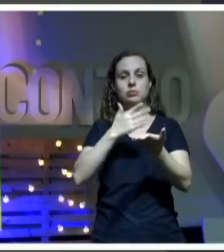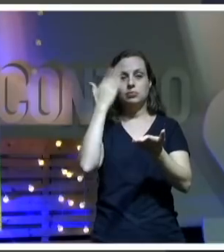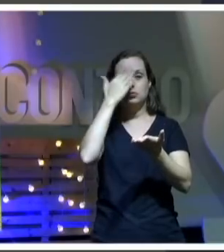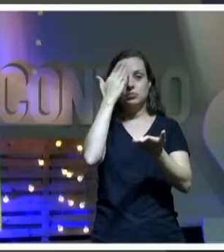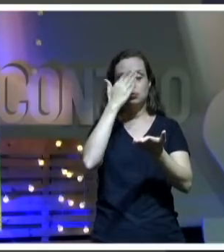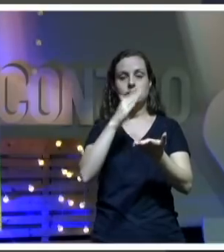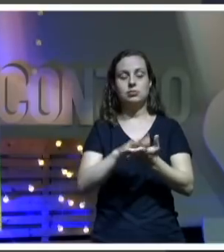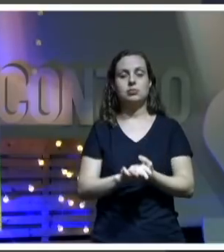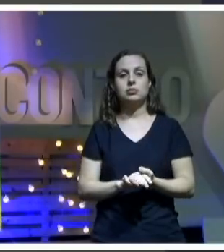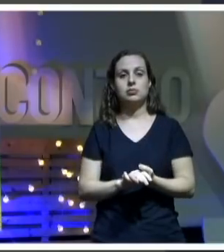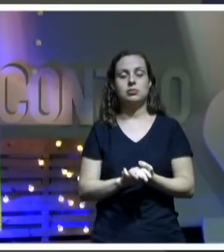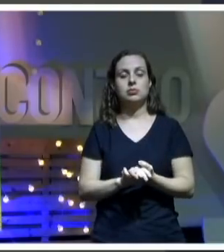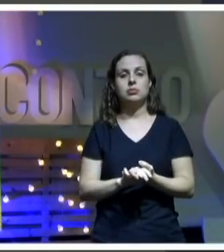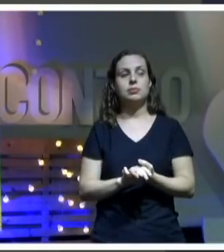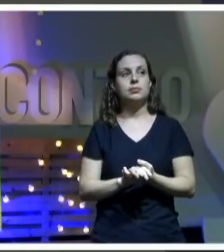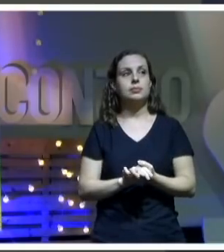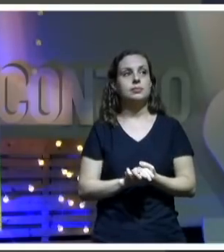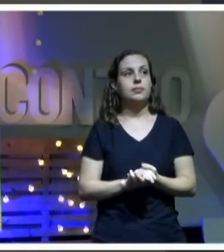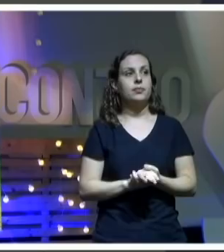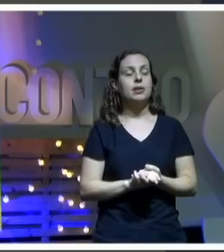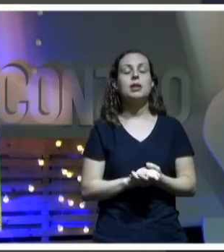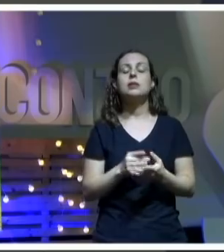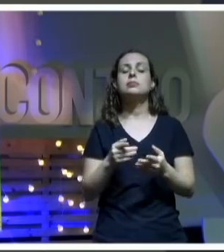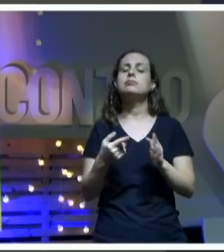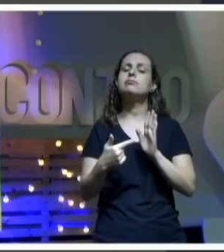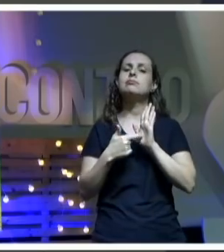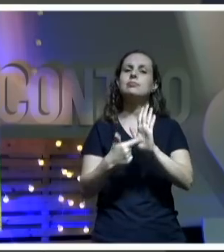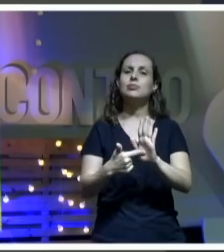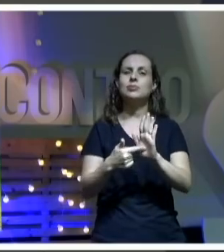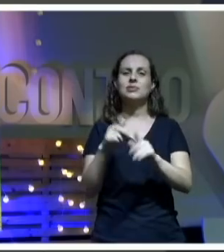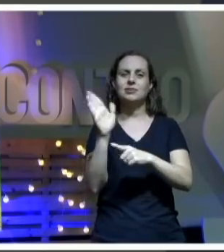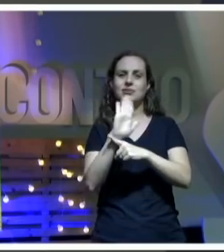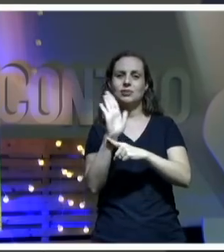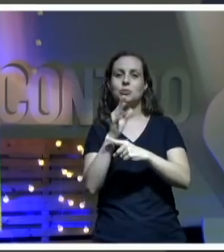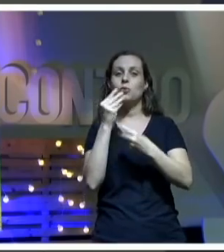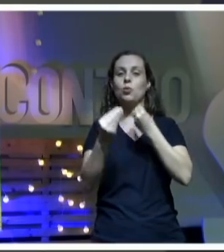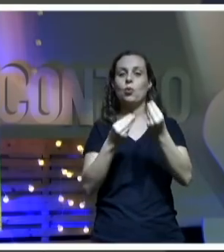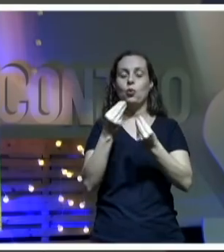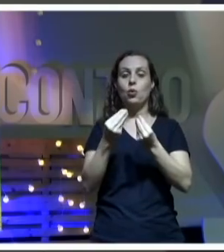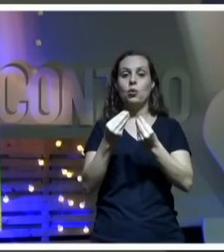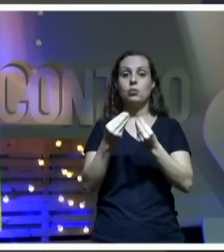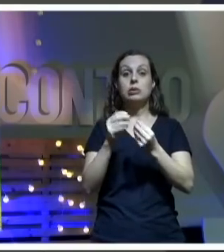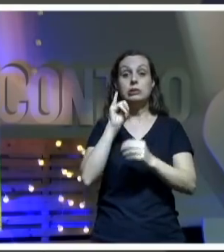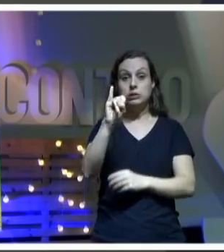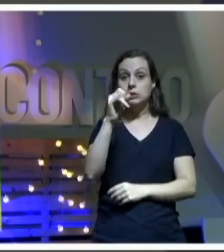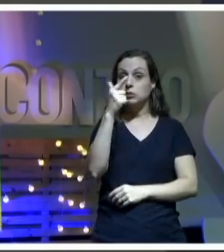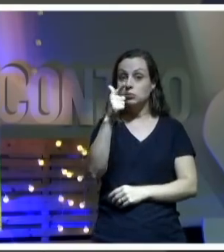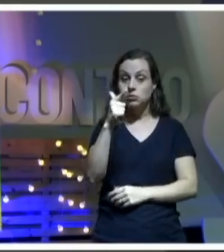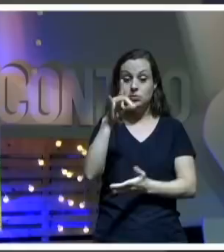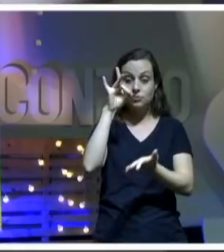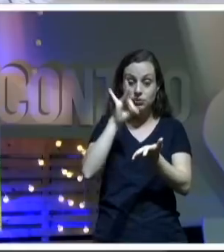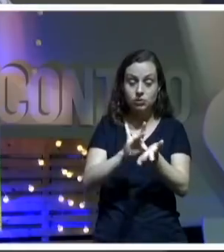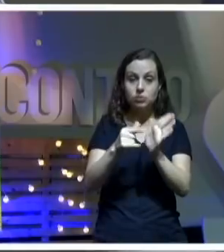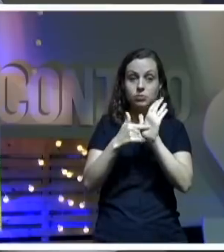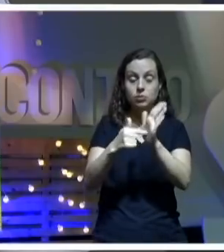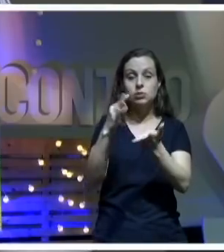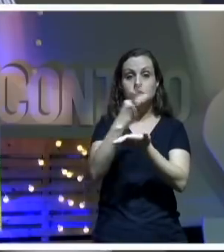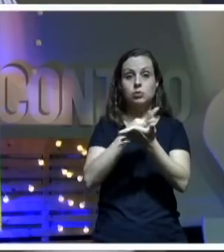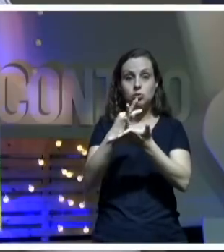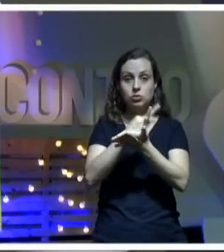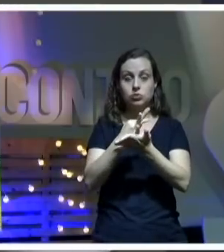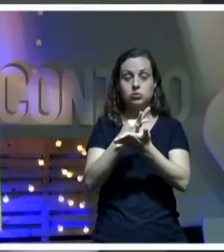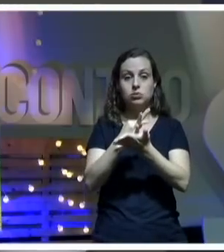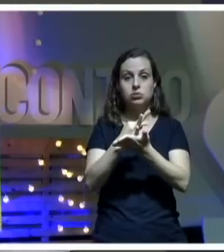e ele então mostra como que a ausência na verdade teológica levou aquela sociedade